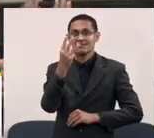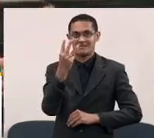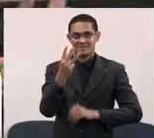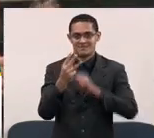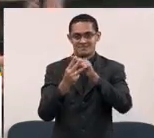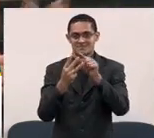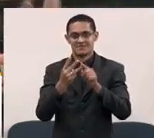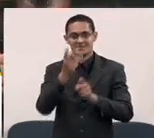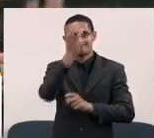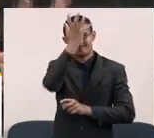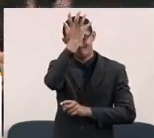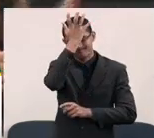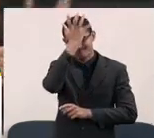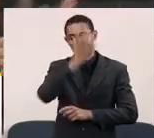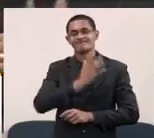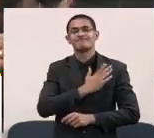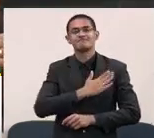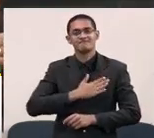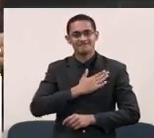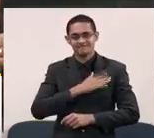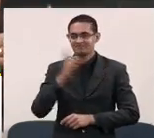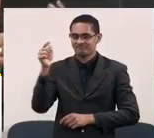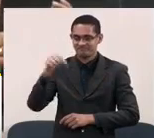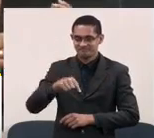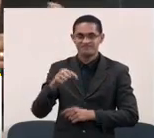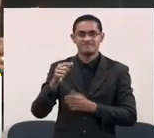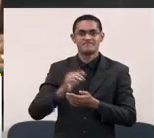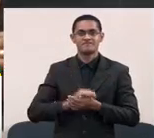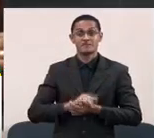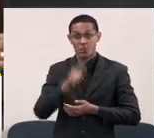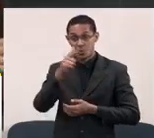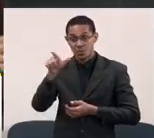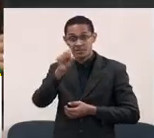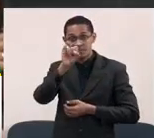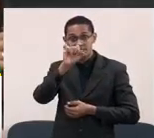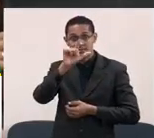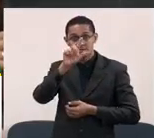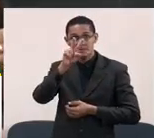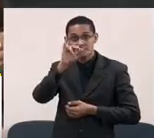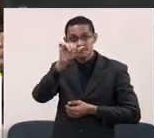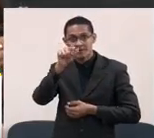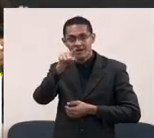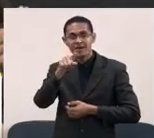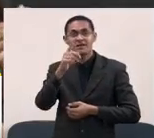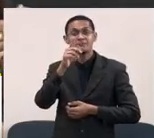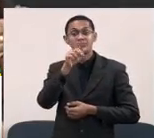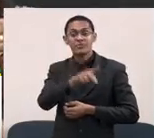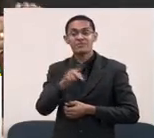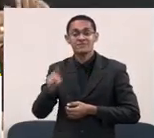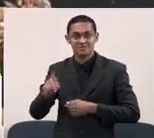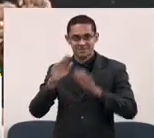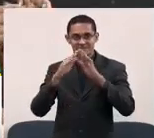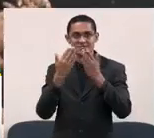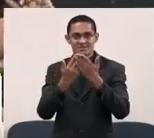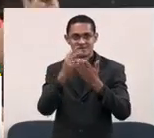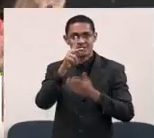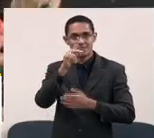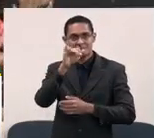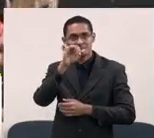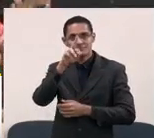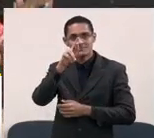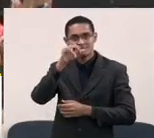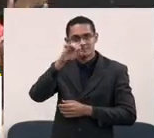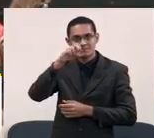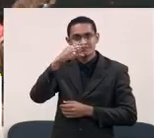aqui conosco, Ronilda. Quero cumprimentar a Silvia, que é a professora do Princesa Isabel. Obrigada, Silvia, pela tua